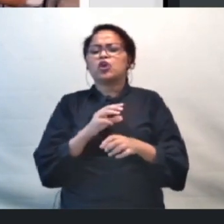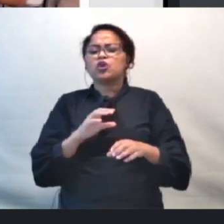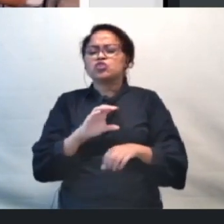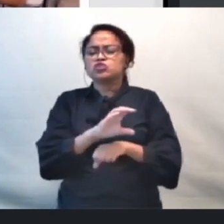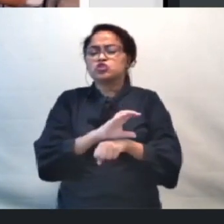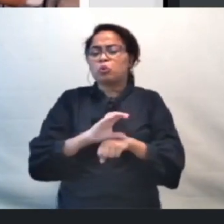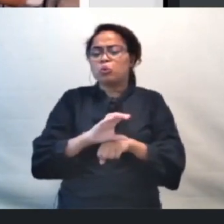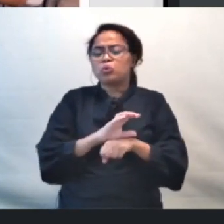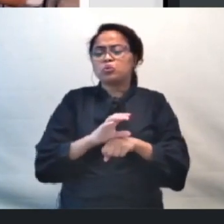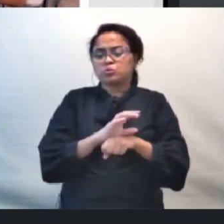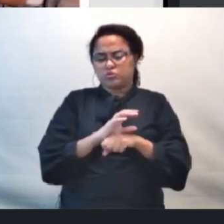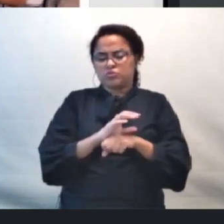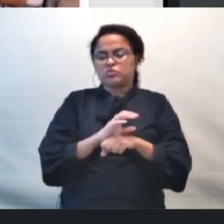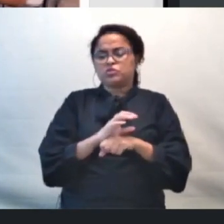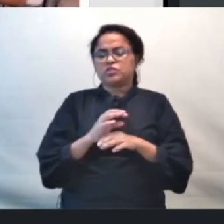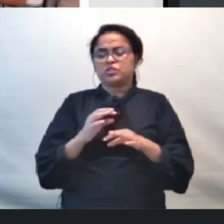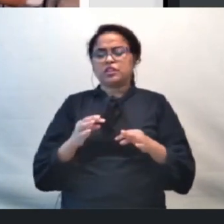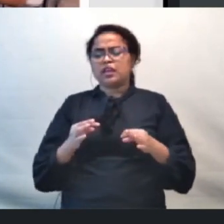comunicação.